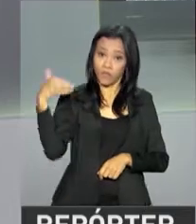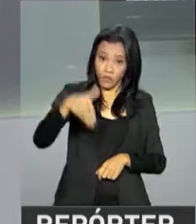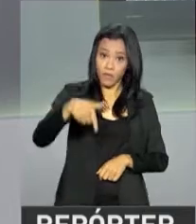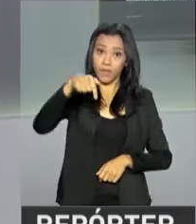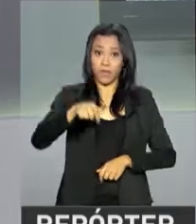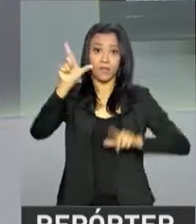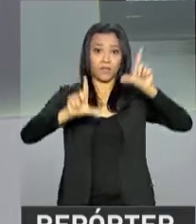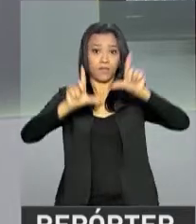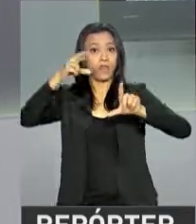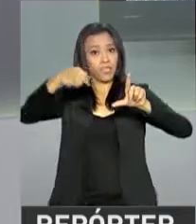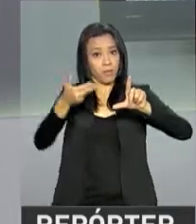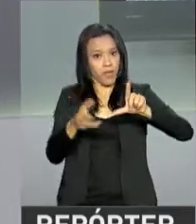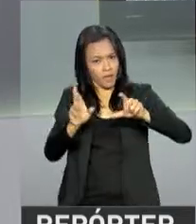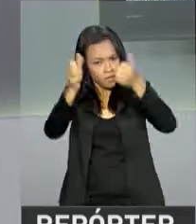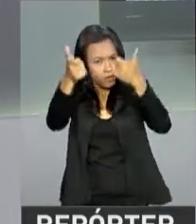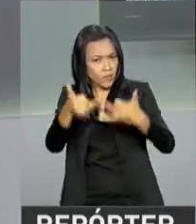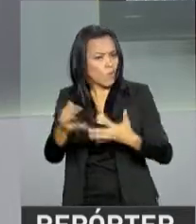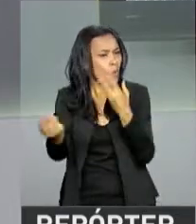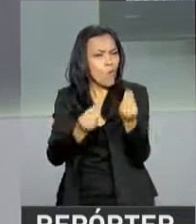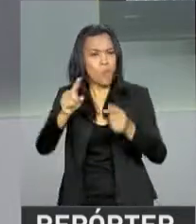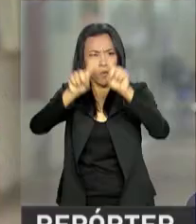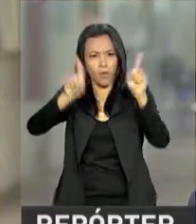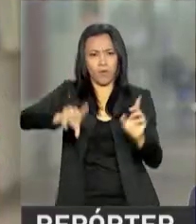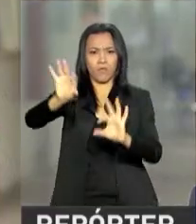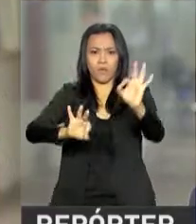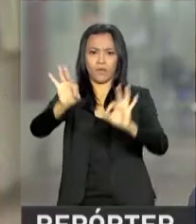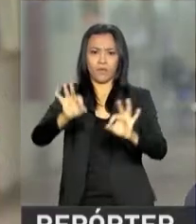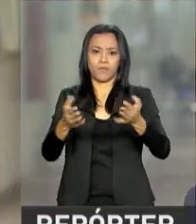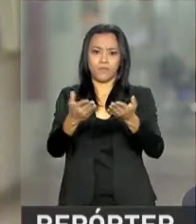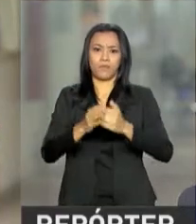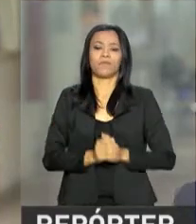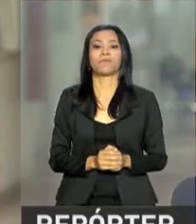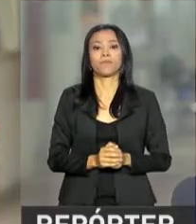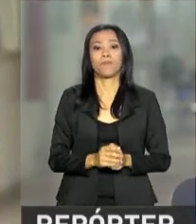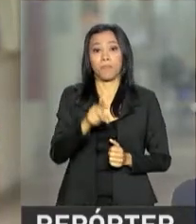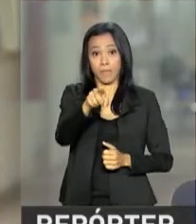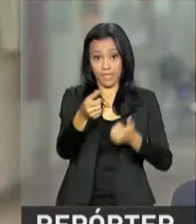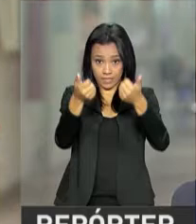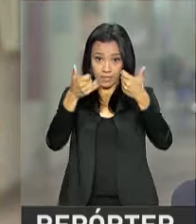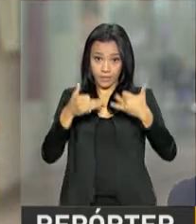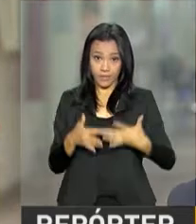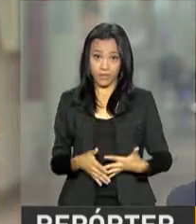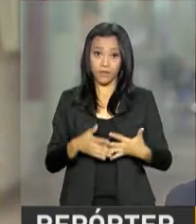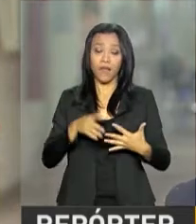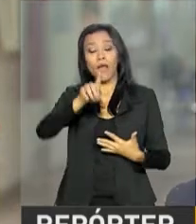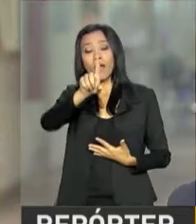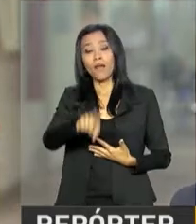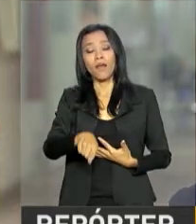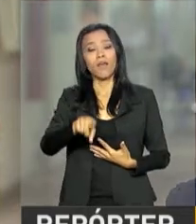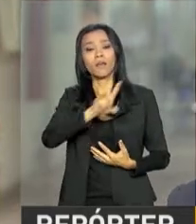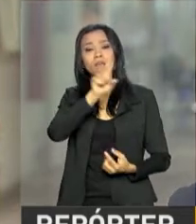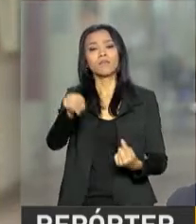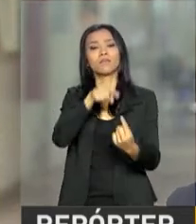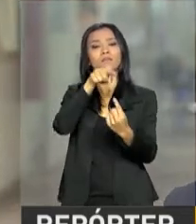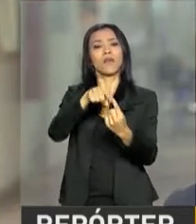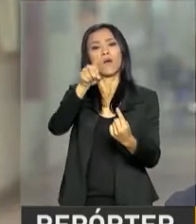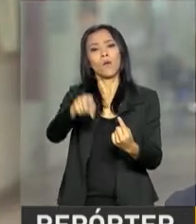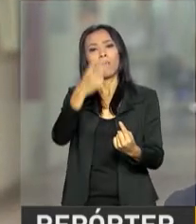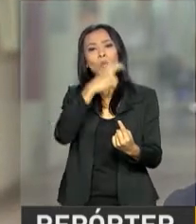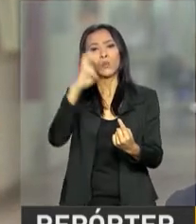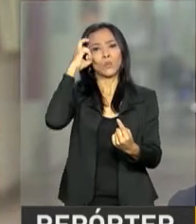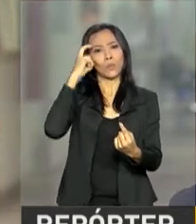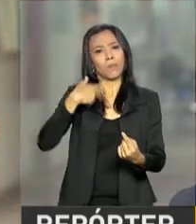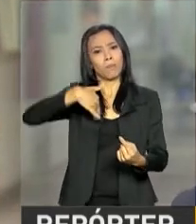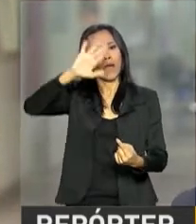do governo explicou o plano visa é trazer uma incorporar uma cultura mais